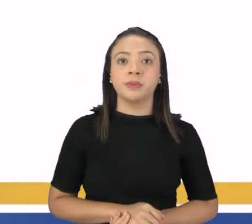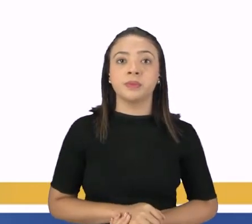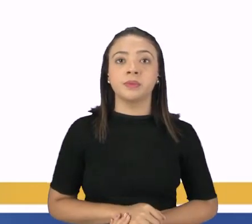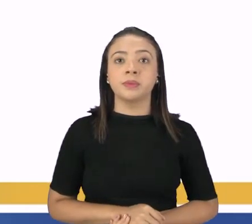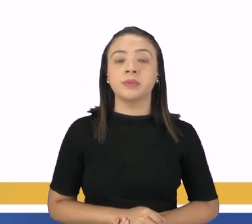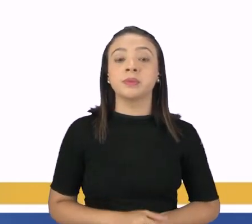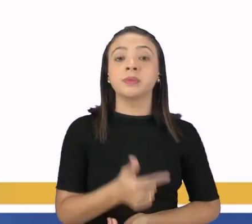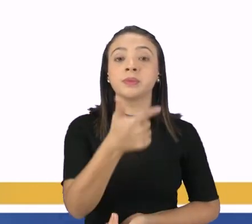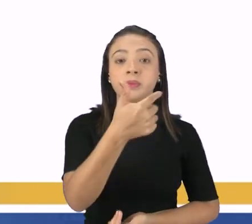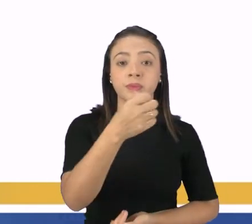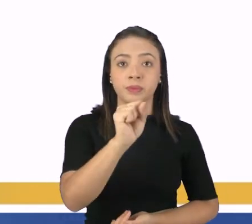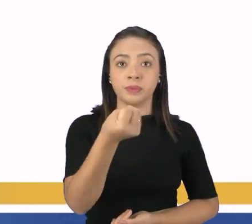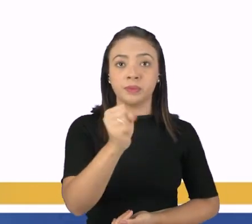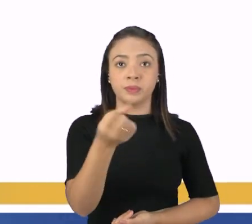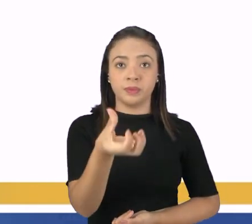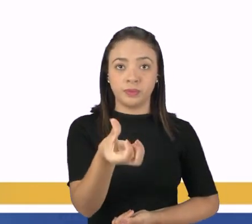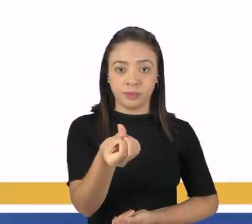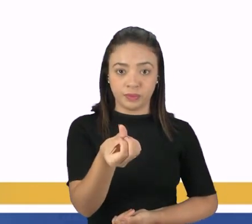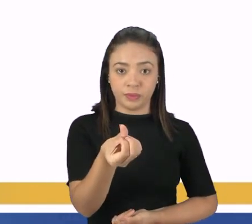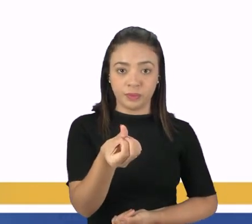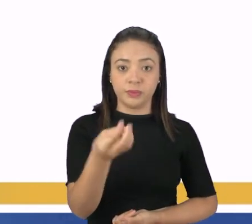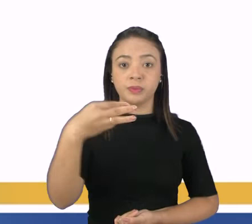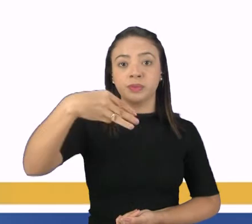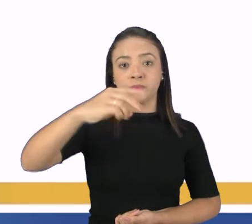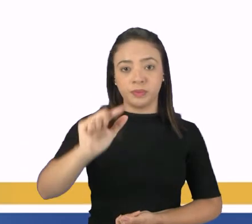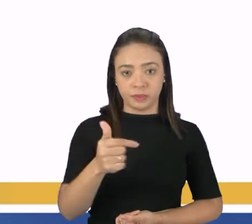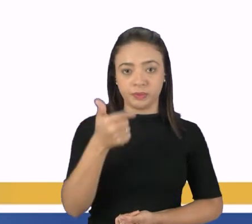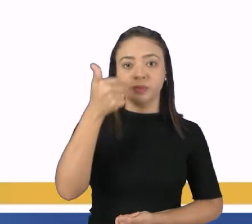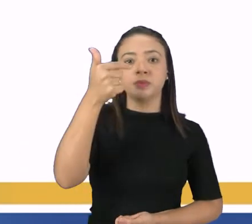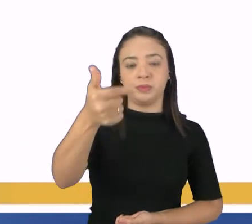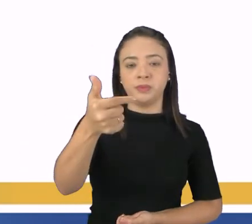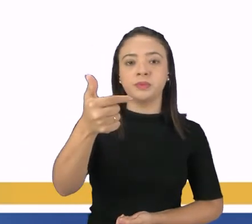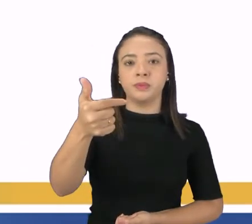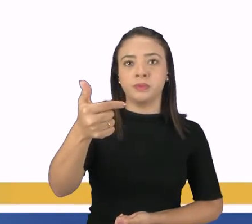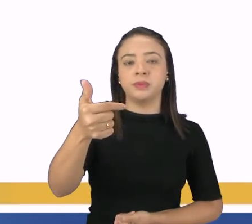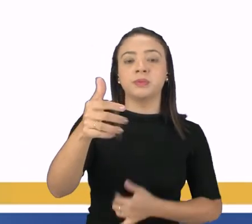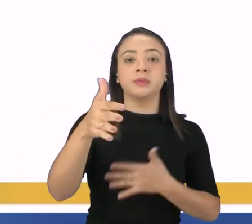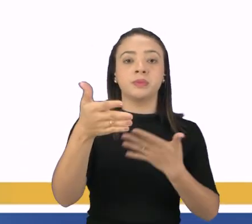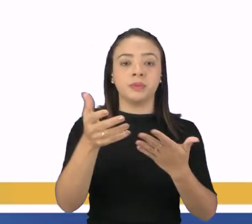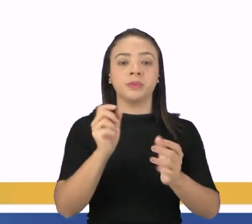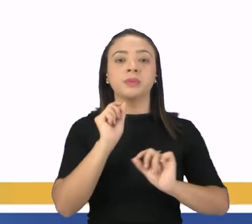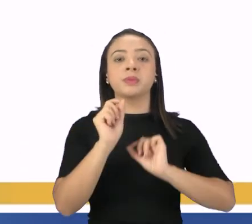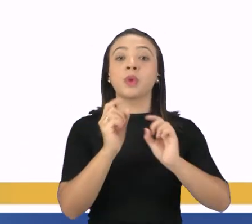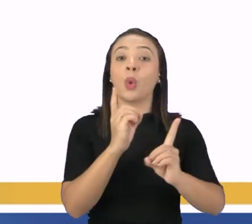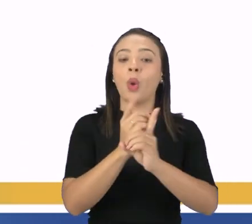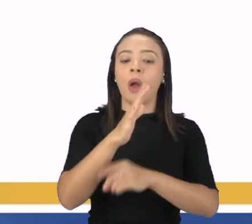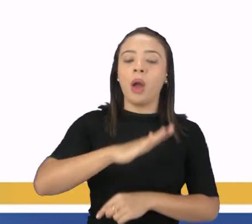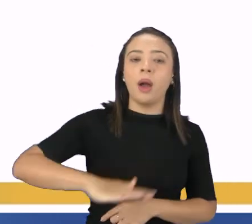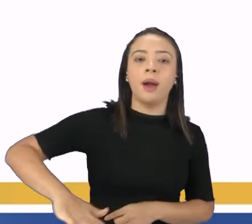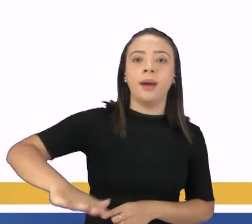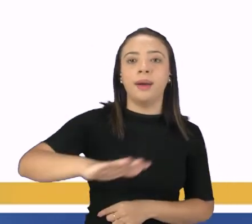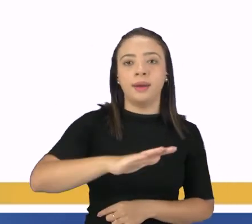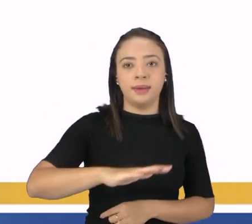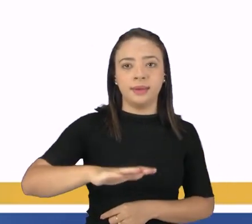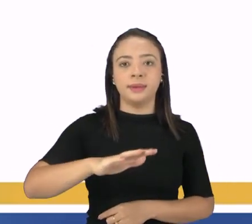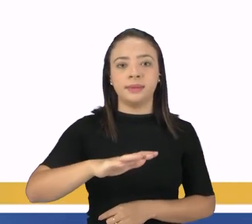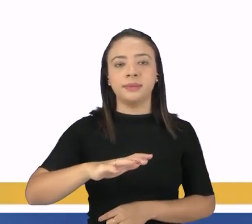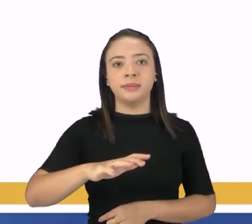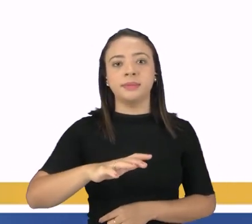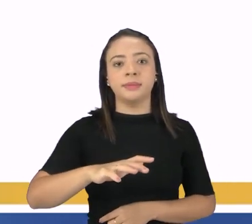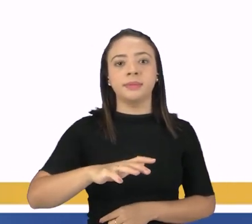para 2 é igual a 286 metros quadrados. Então, isso seria a área do terreno